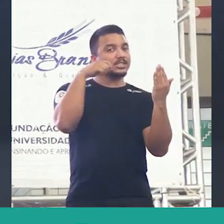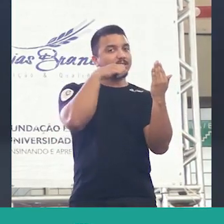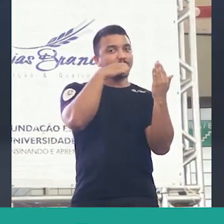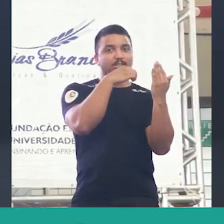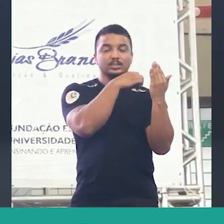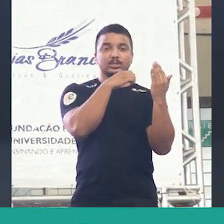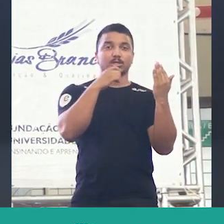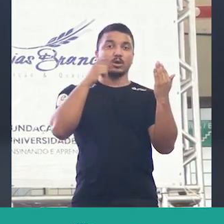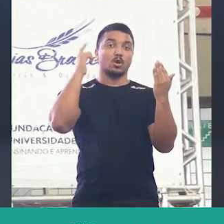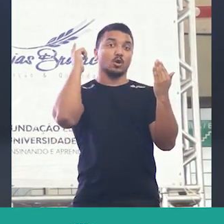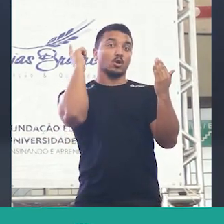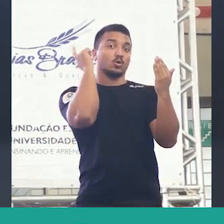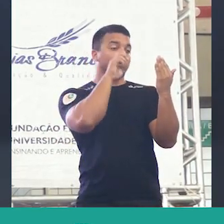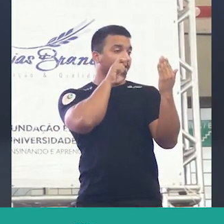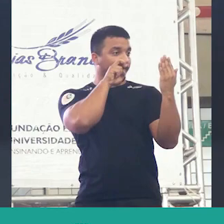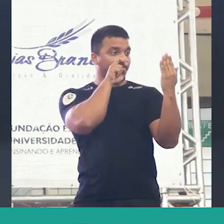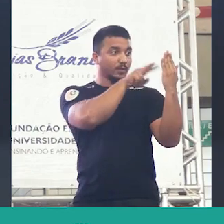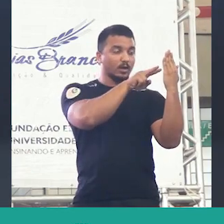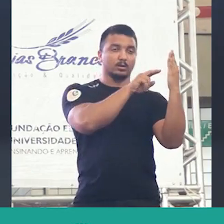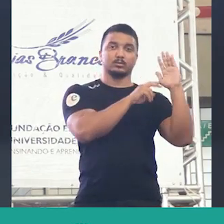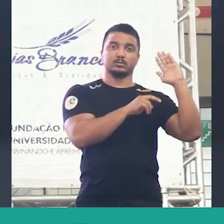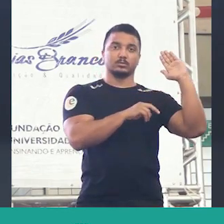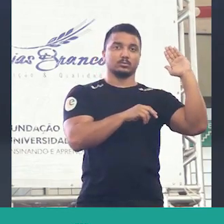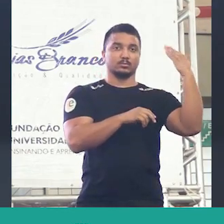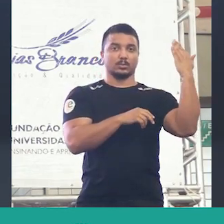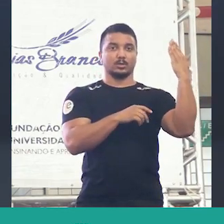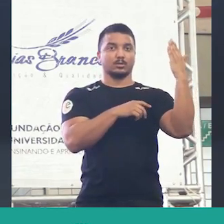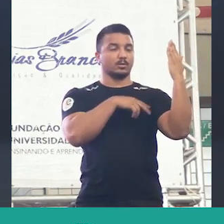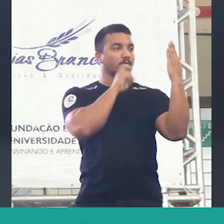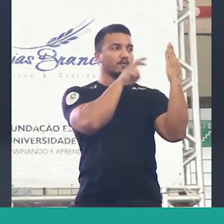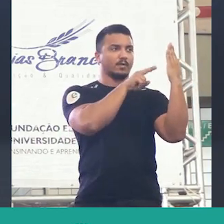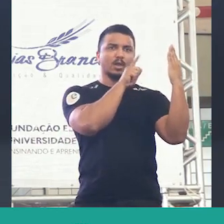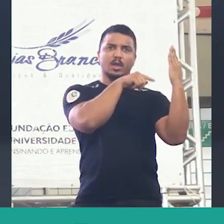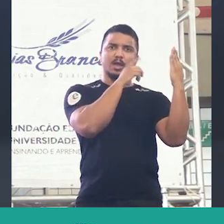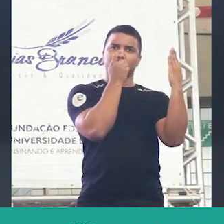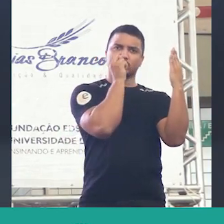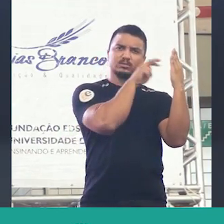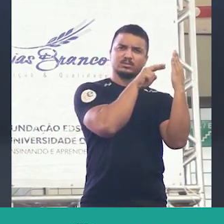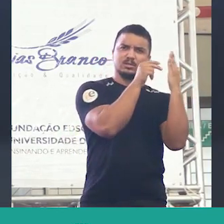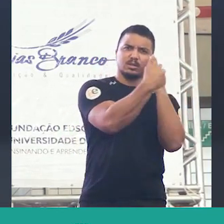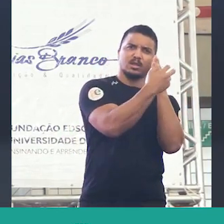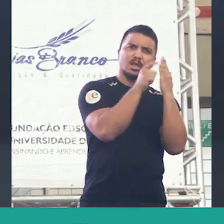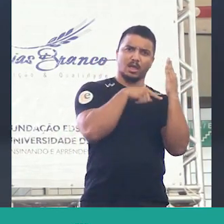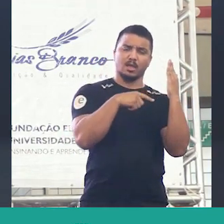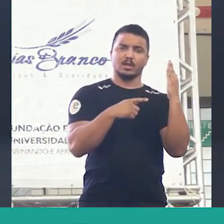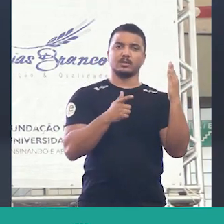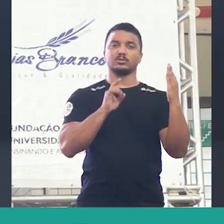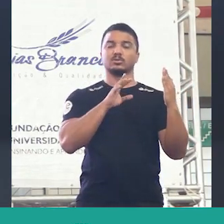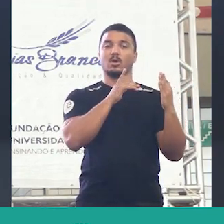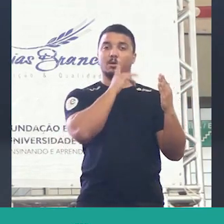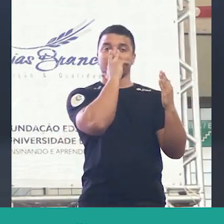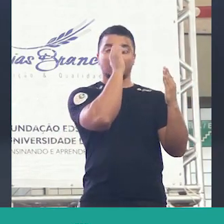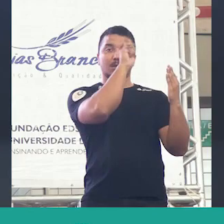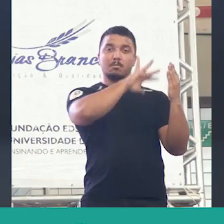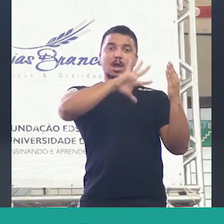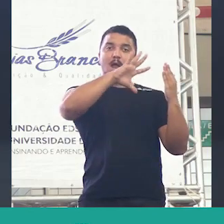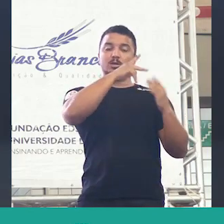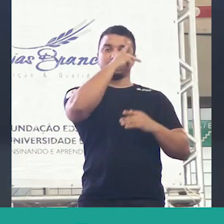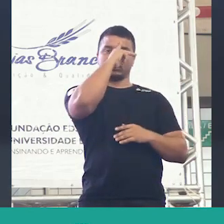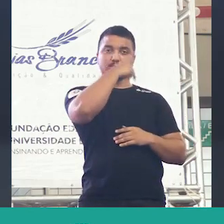os dentes. Quando você olha para o espelho, você vê o espelho? Não. O que é que você vê? A